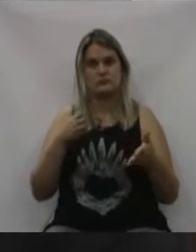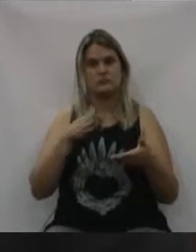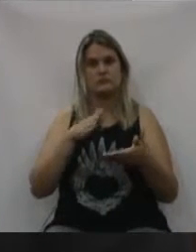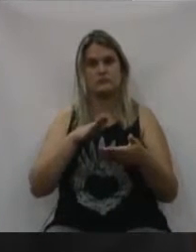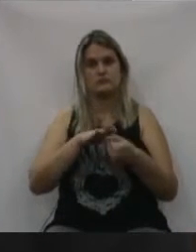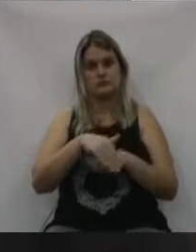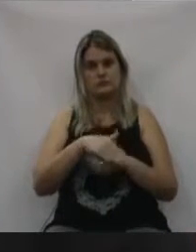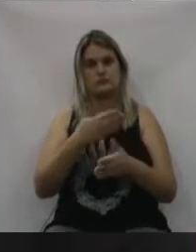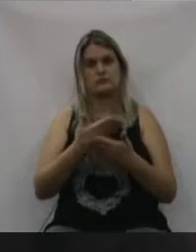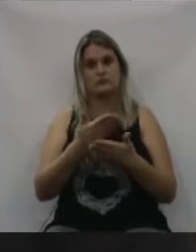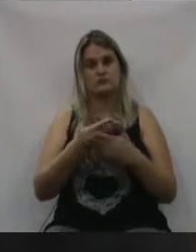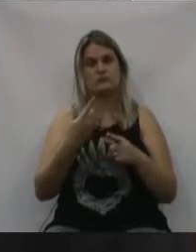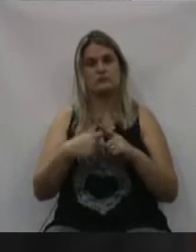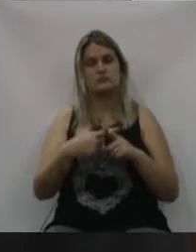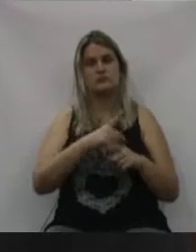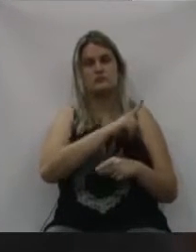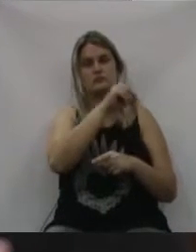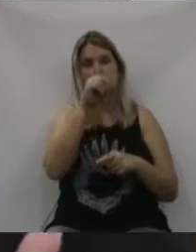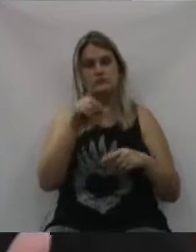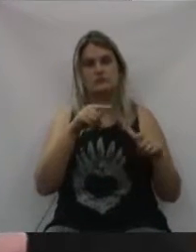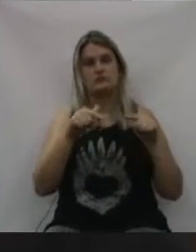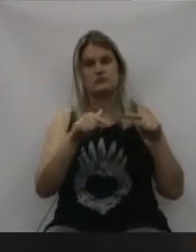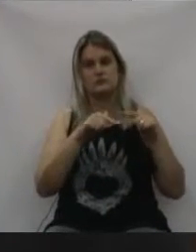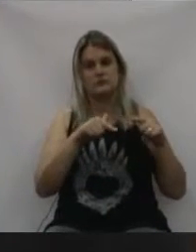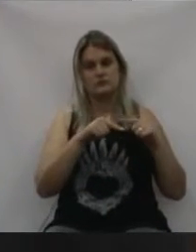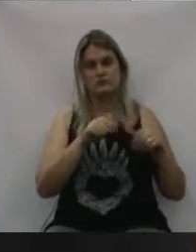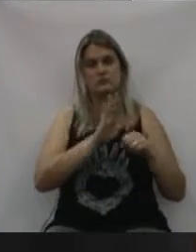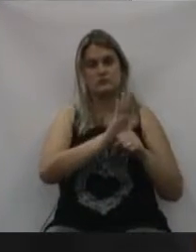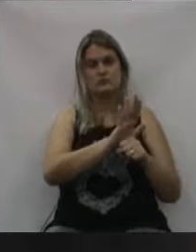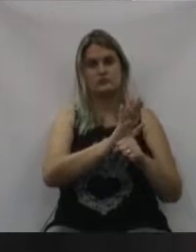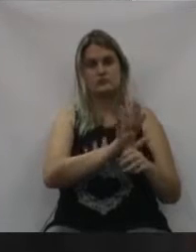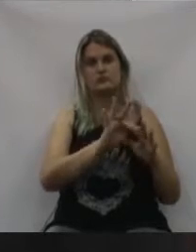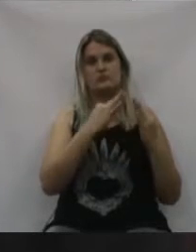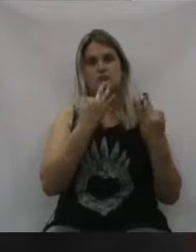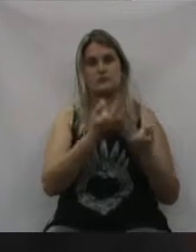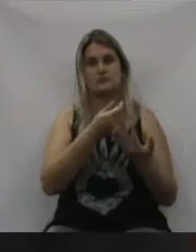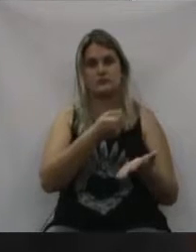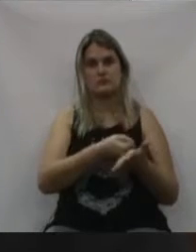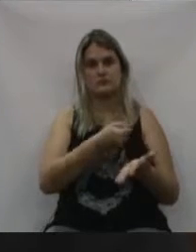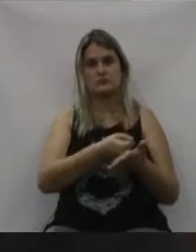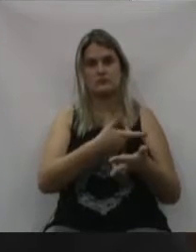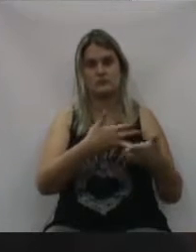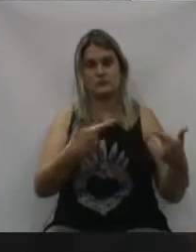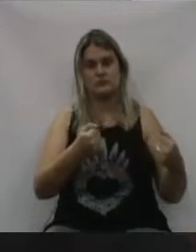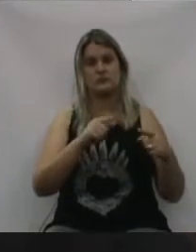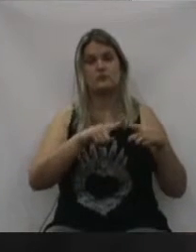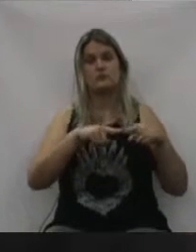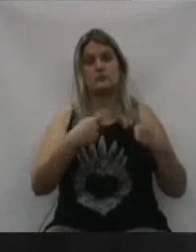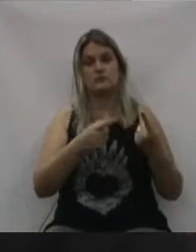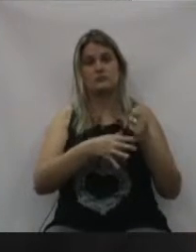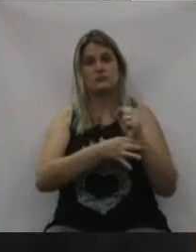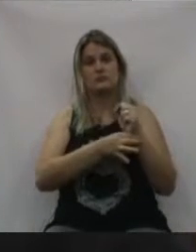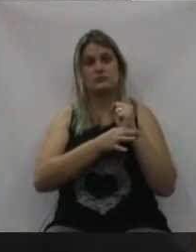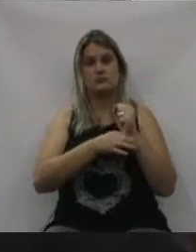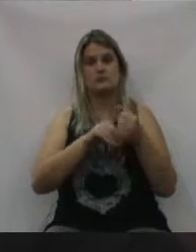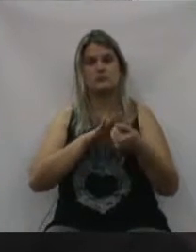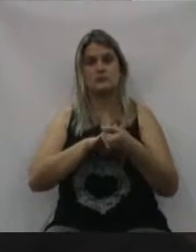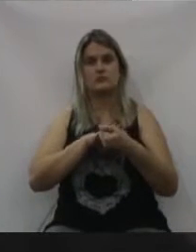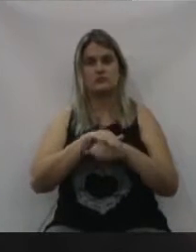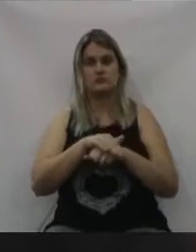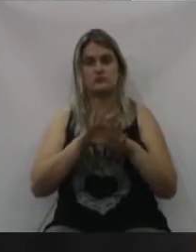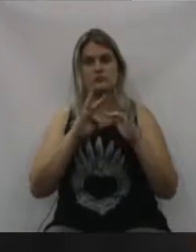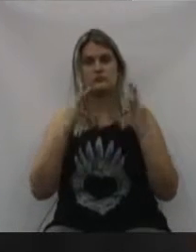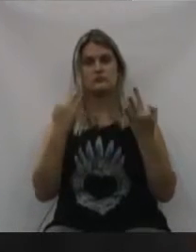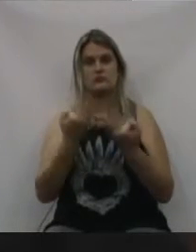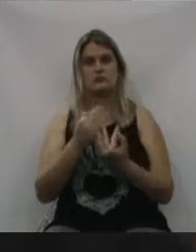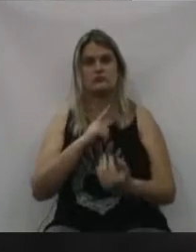quer ir estudar à noite para ajudar na renda familiar e muitas vezes esse aluno é o provedor da família Mas a questão da segurança